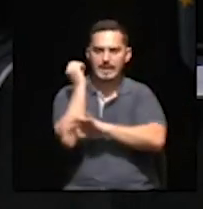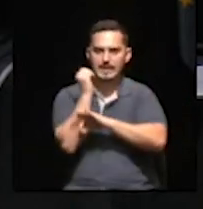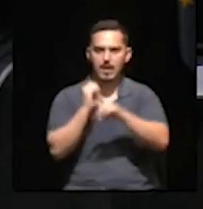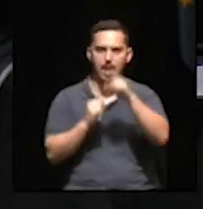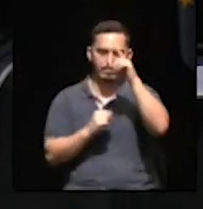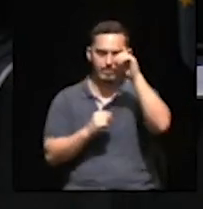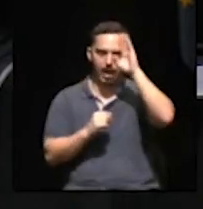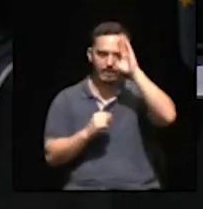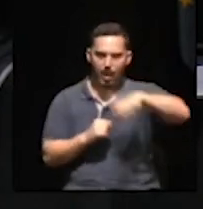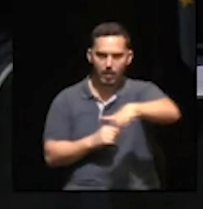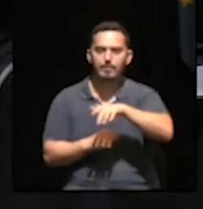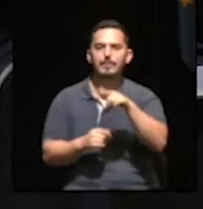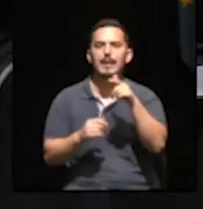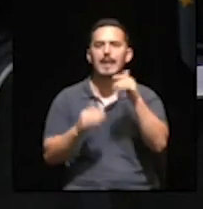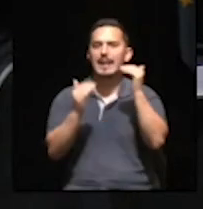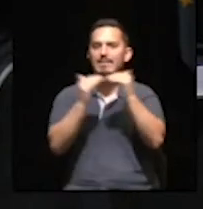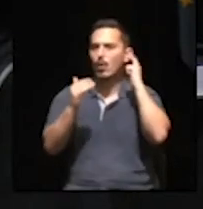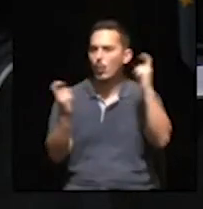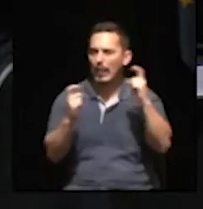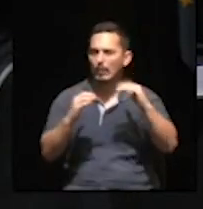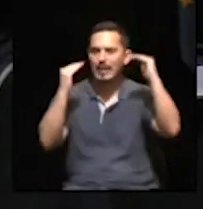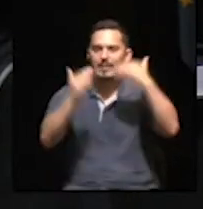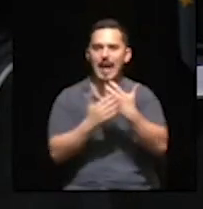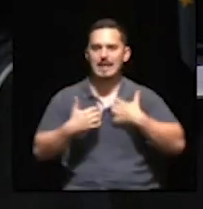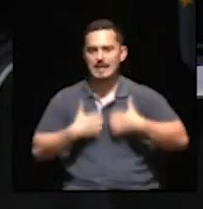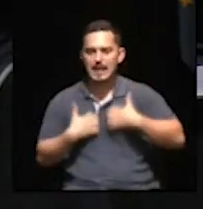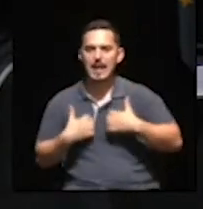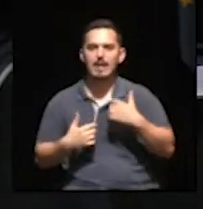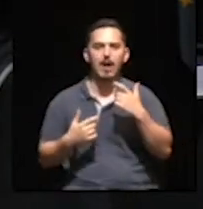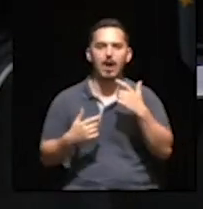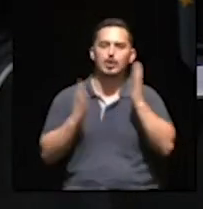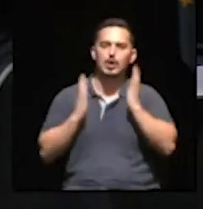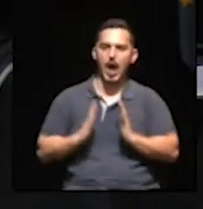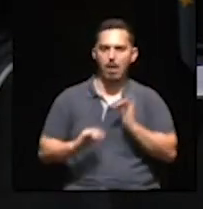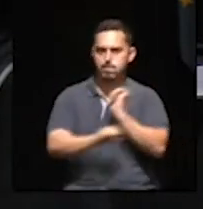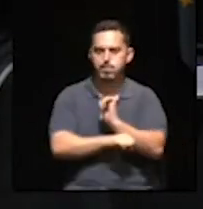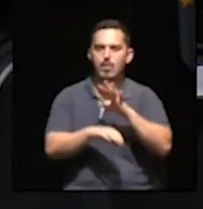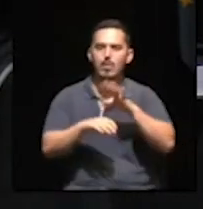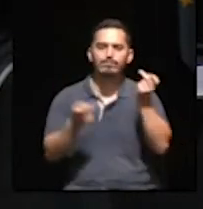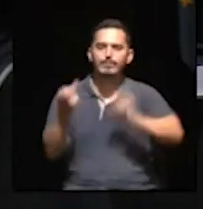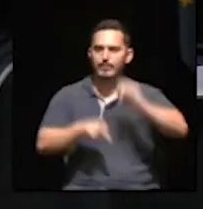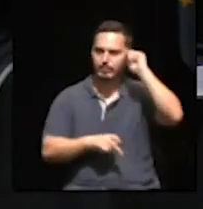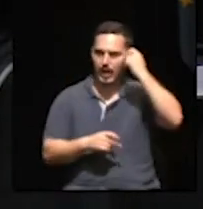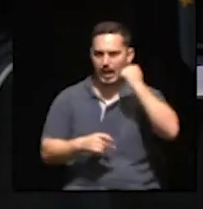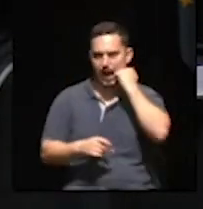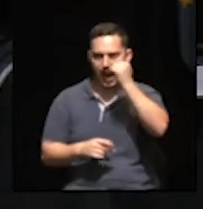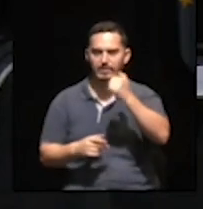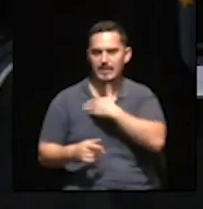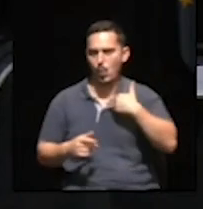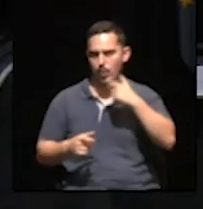de alvalade os elevados níveis de ruído causam ansiedade e impedem o descanso com consequências dramáticas para a saúde